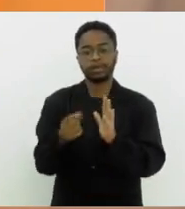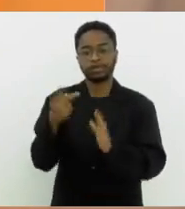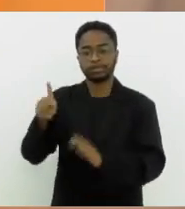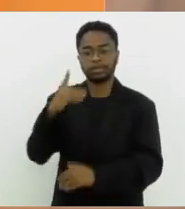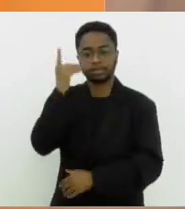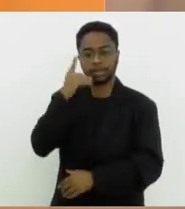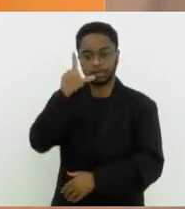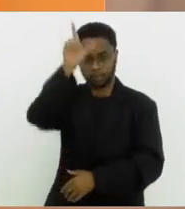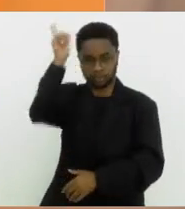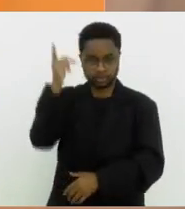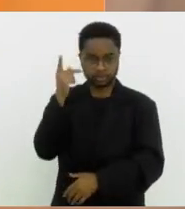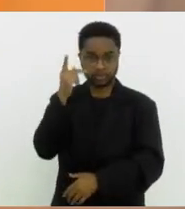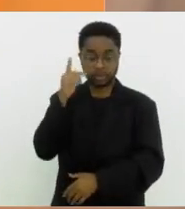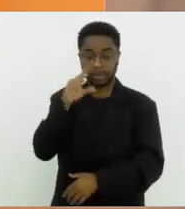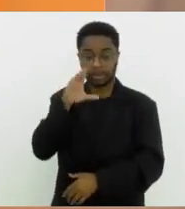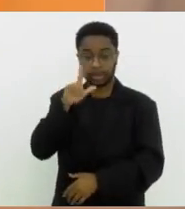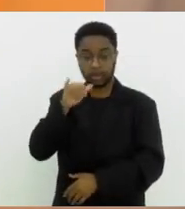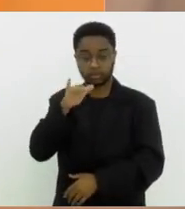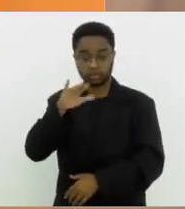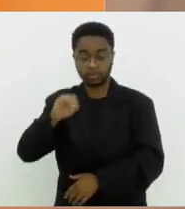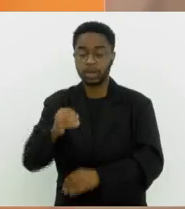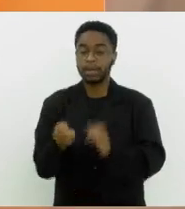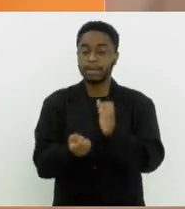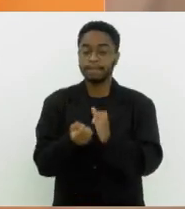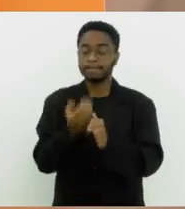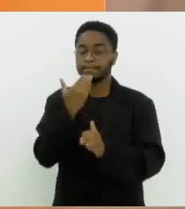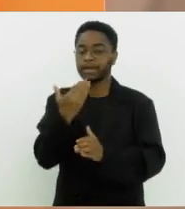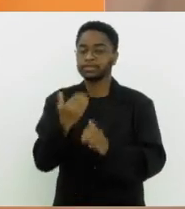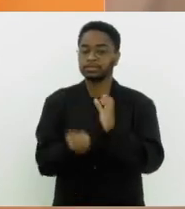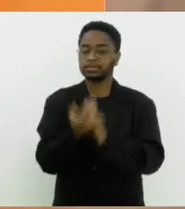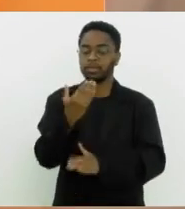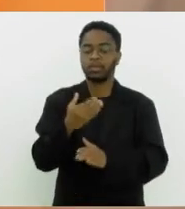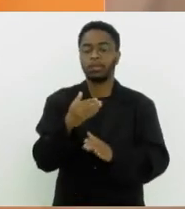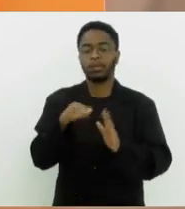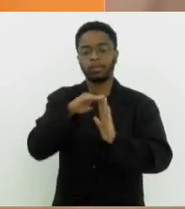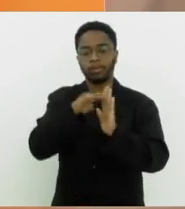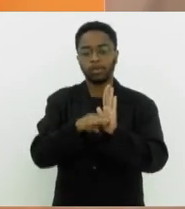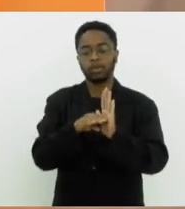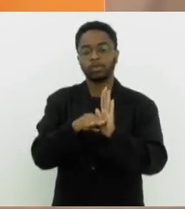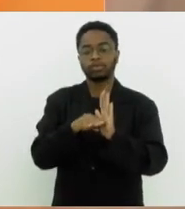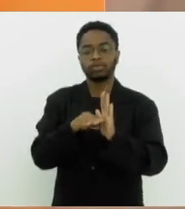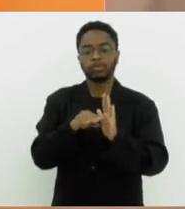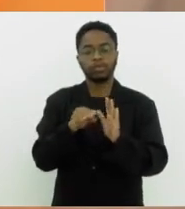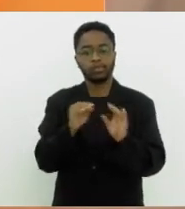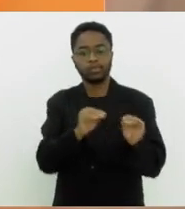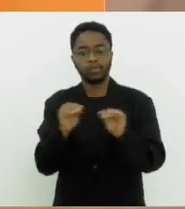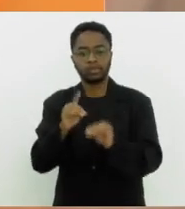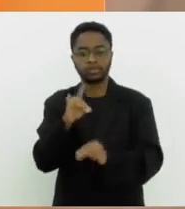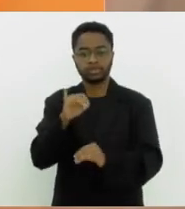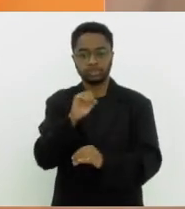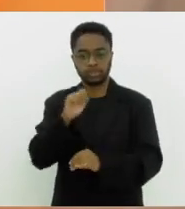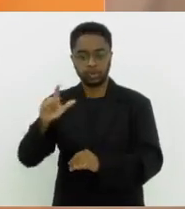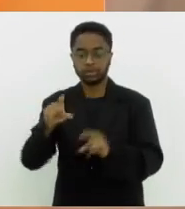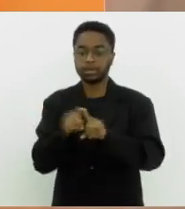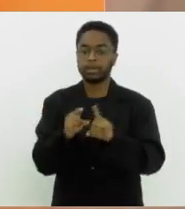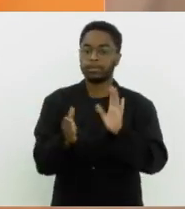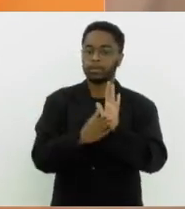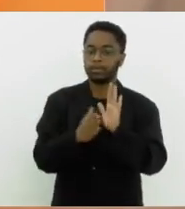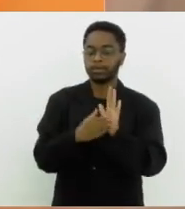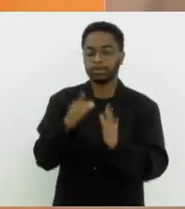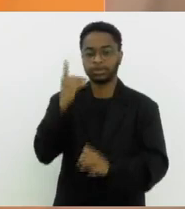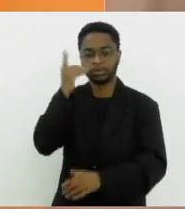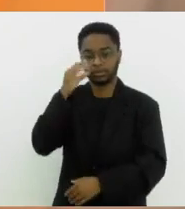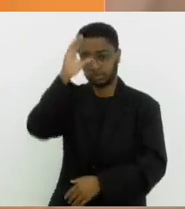Ribeiro, que pede a criação do programa Nômade Digital. Também em segunda discussão, uma proposta da deputada Tia Ju, que